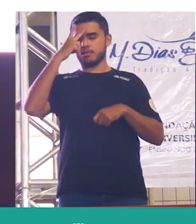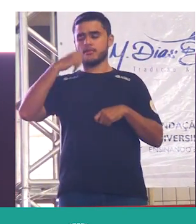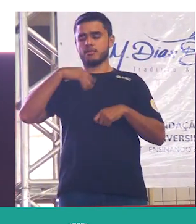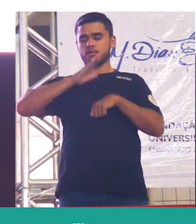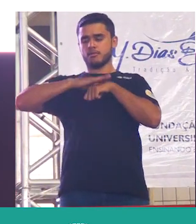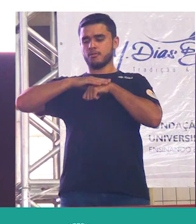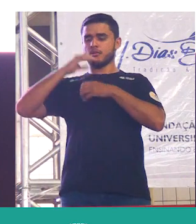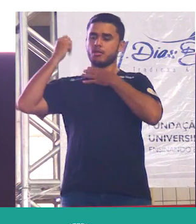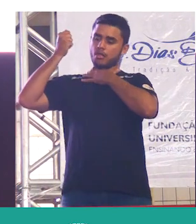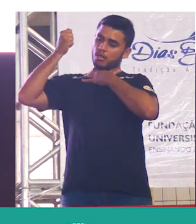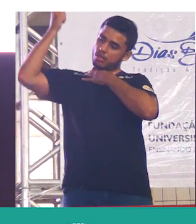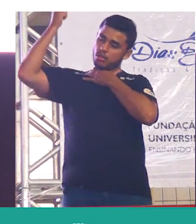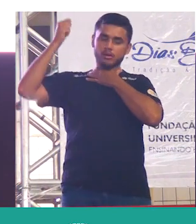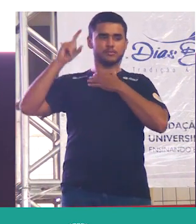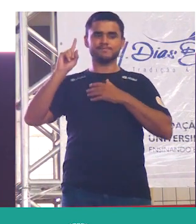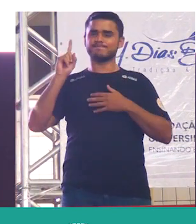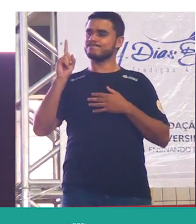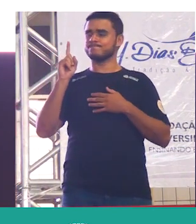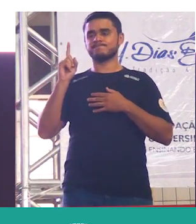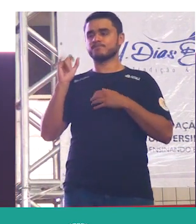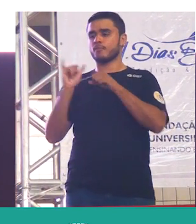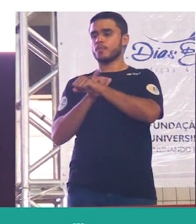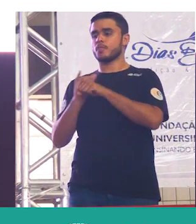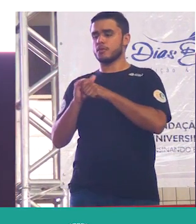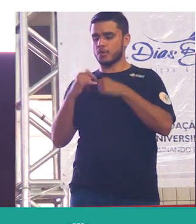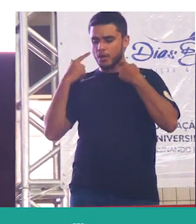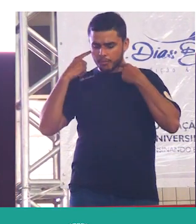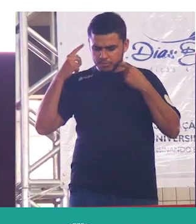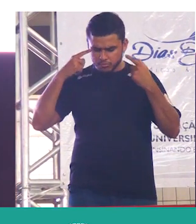se suicidado, mas com os pés no chão.